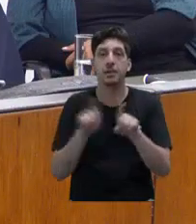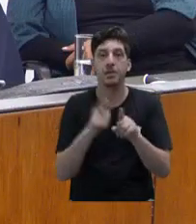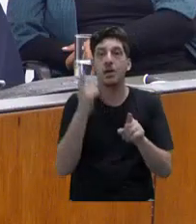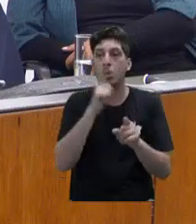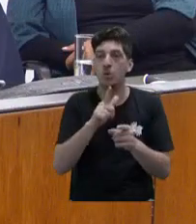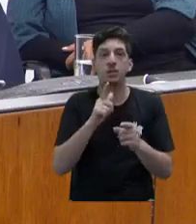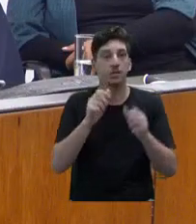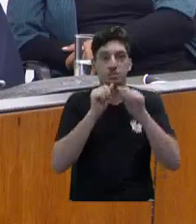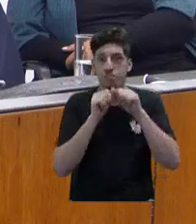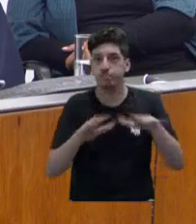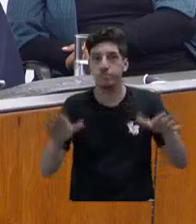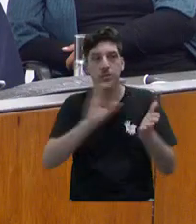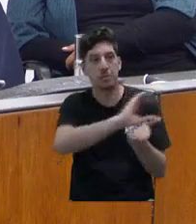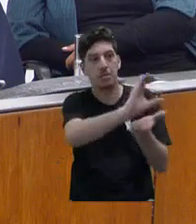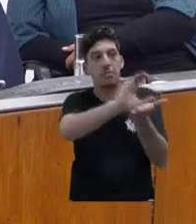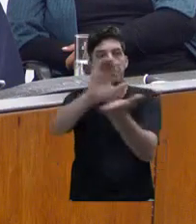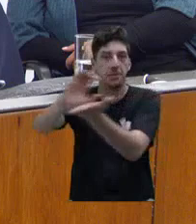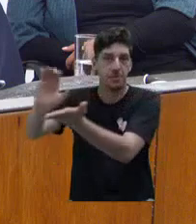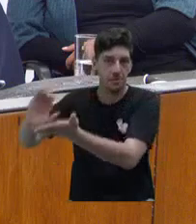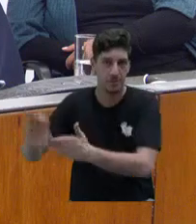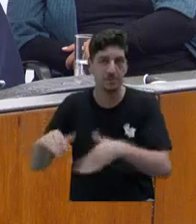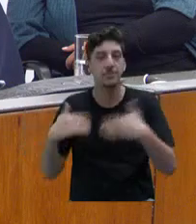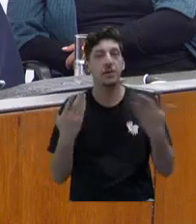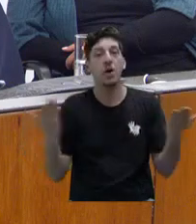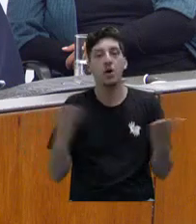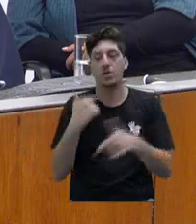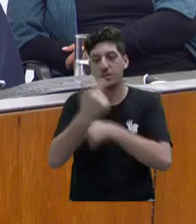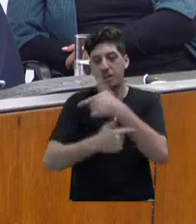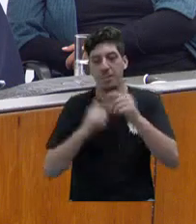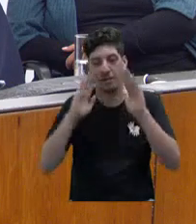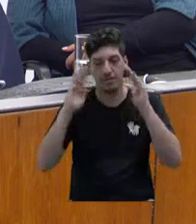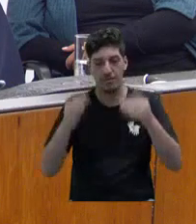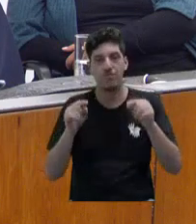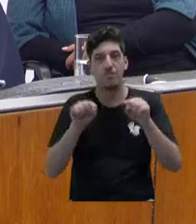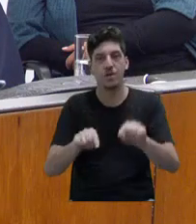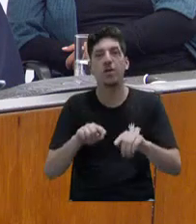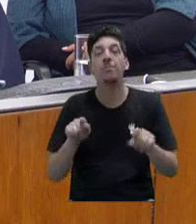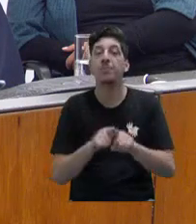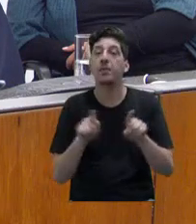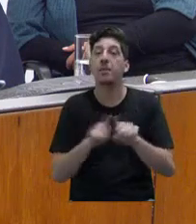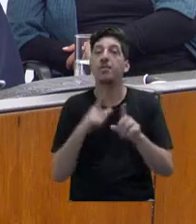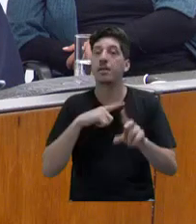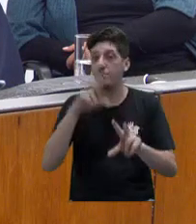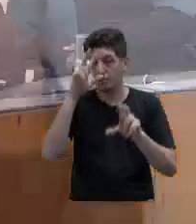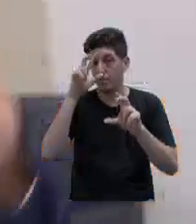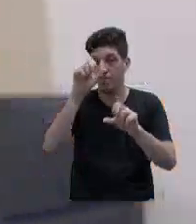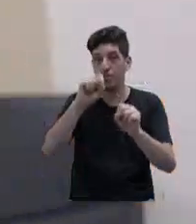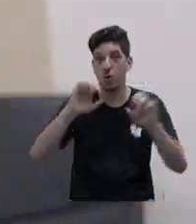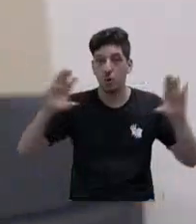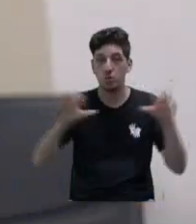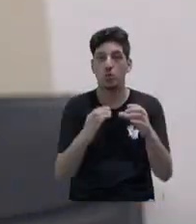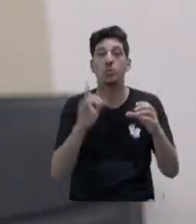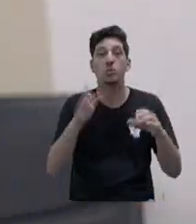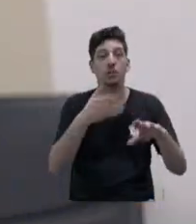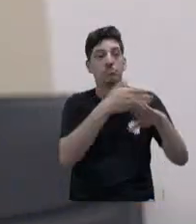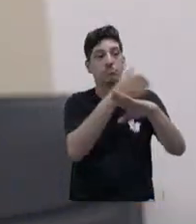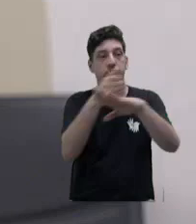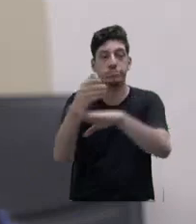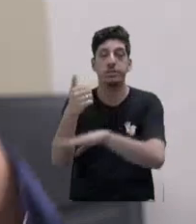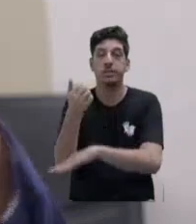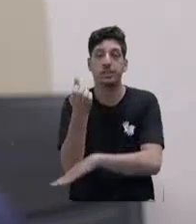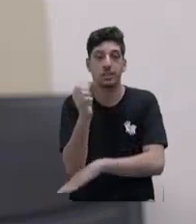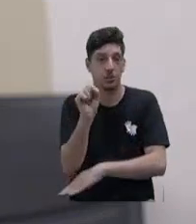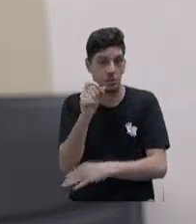descentralizar. Então, nós estamos nesse trabalho. E nós temos uma força-tarefa que já fomos a 168